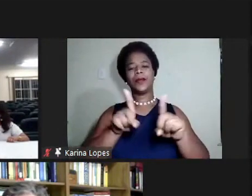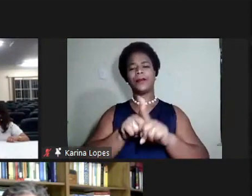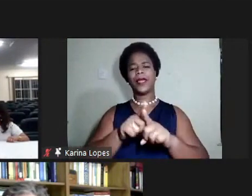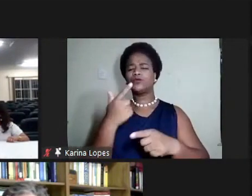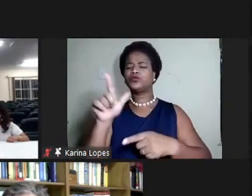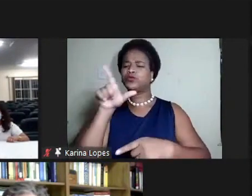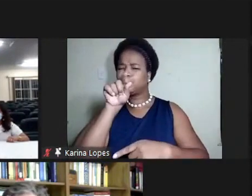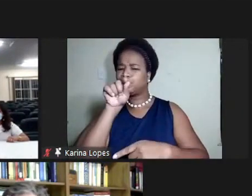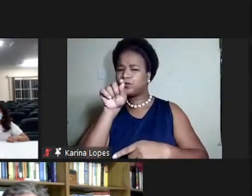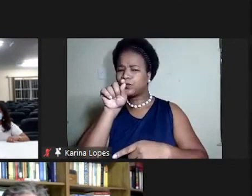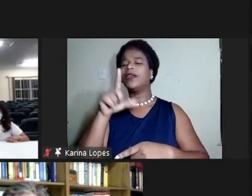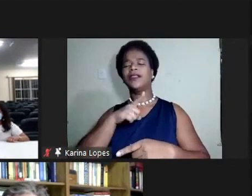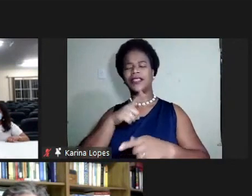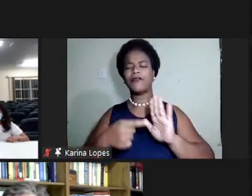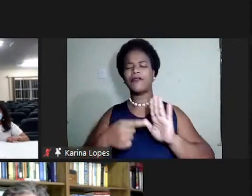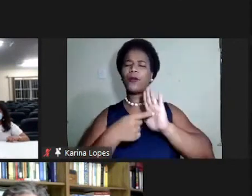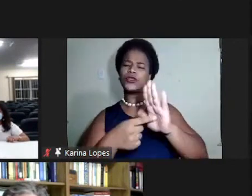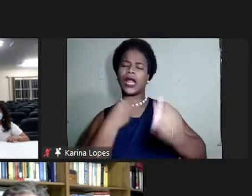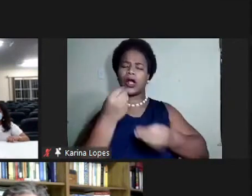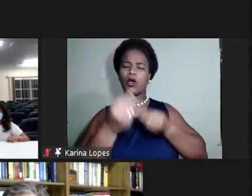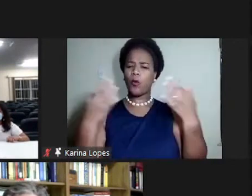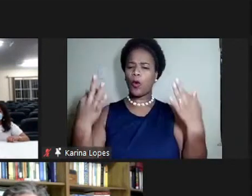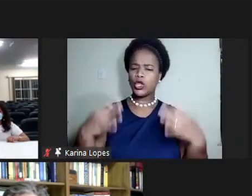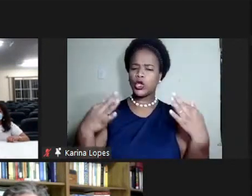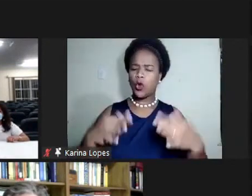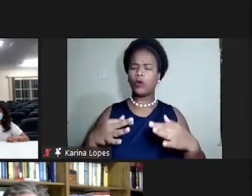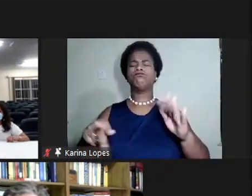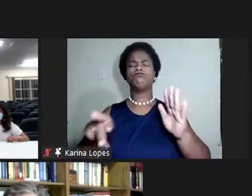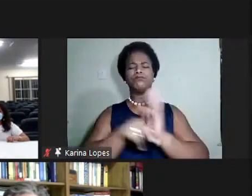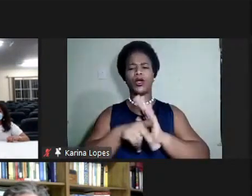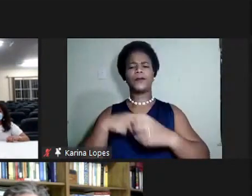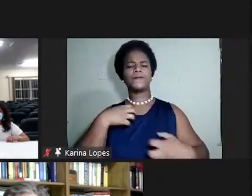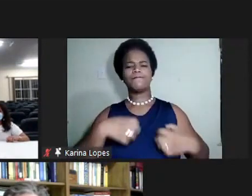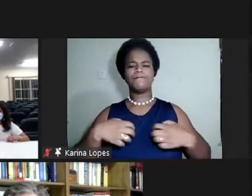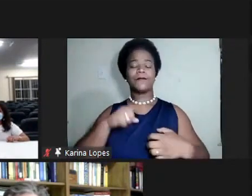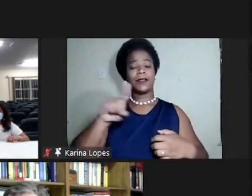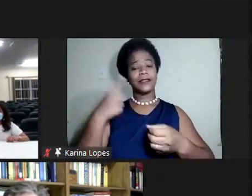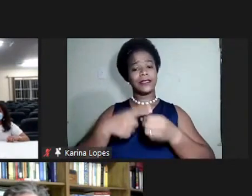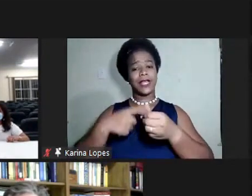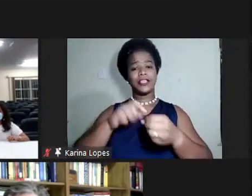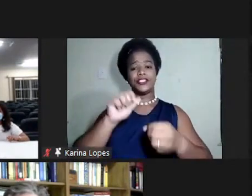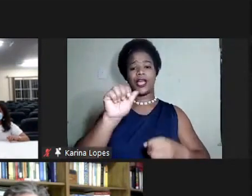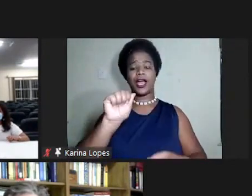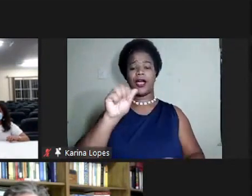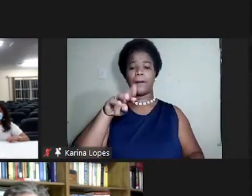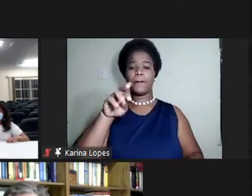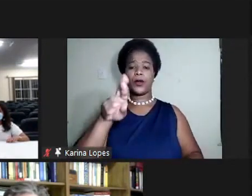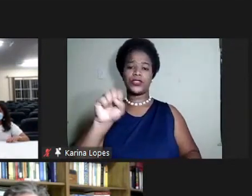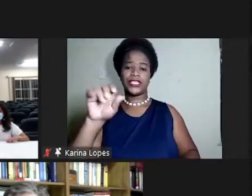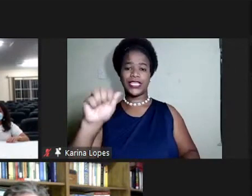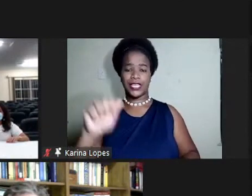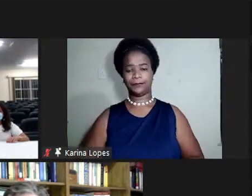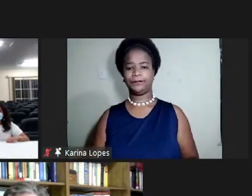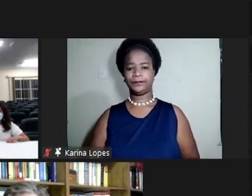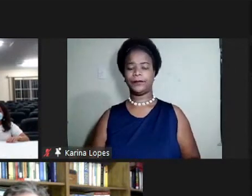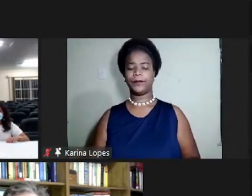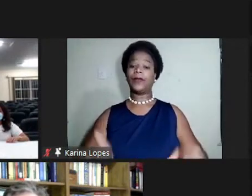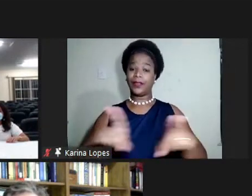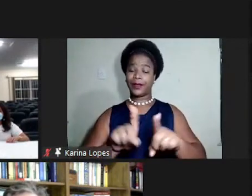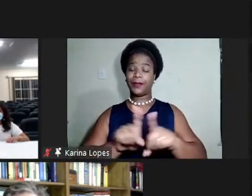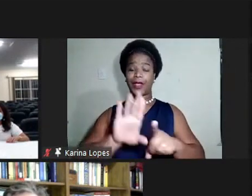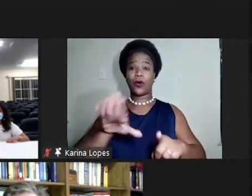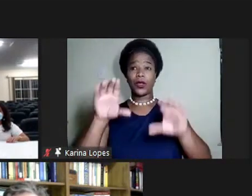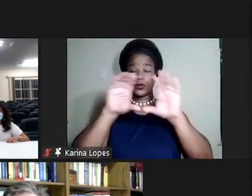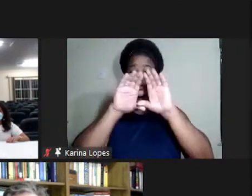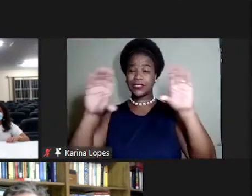tristeza e da amargura em ambrosia. Mesmo quando o céu ficou cinza, foi galo corajoso contra os homens